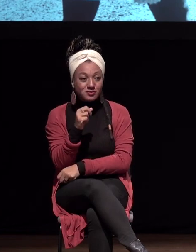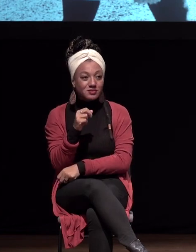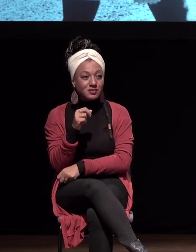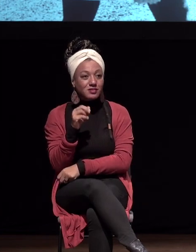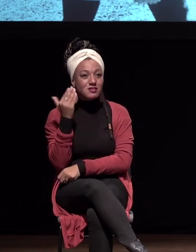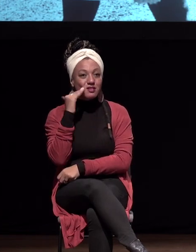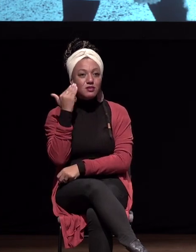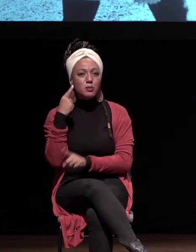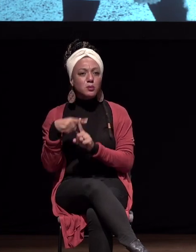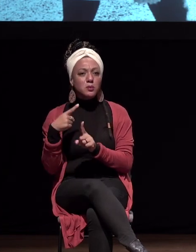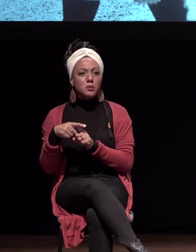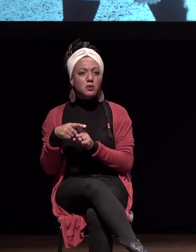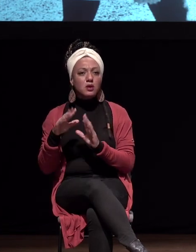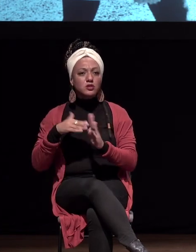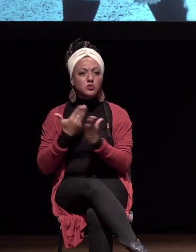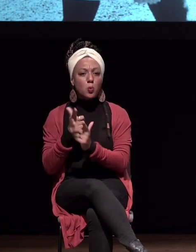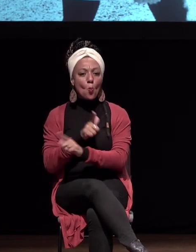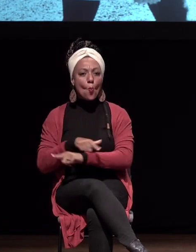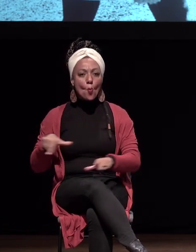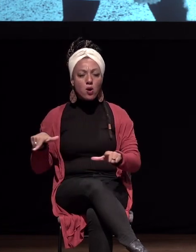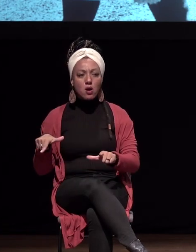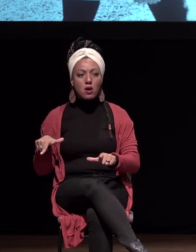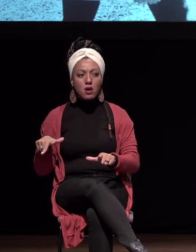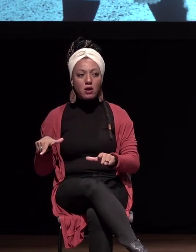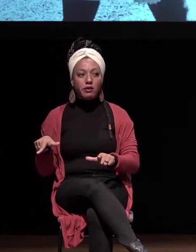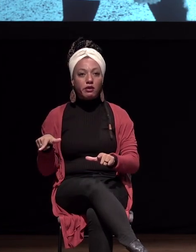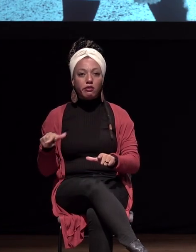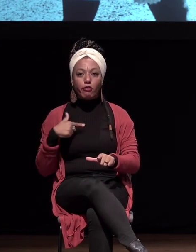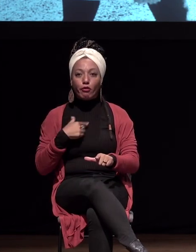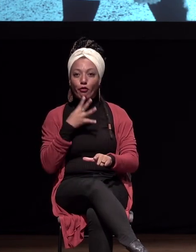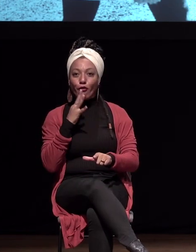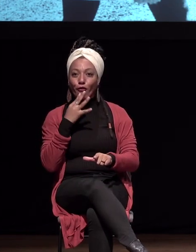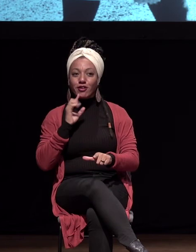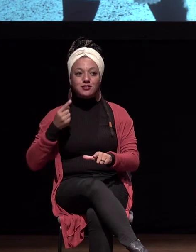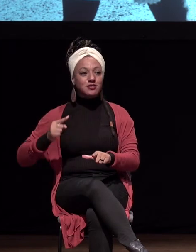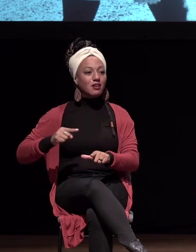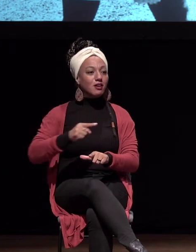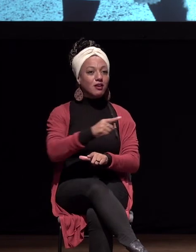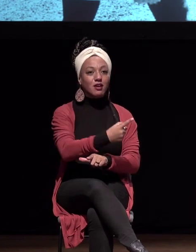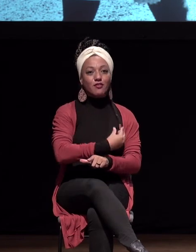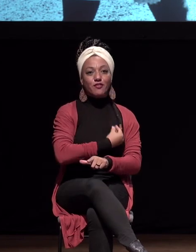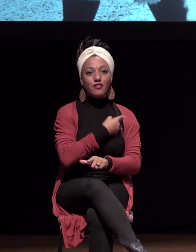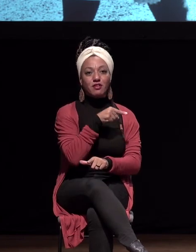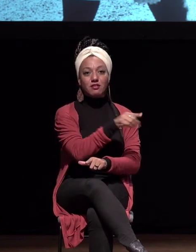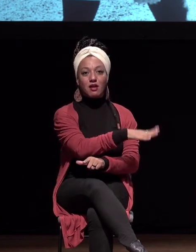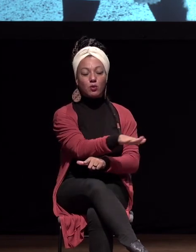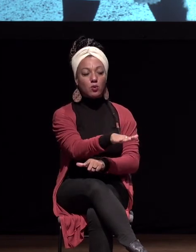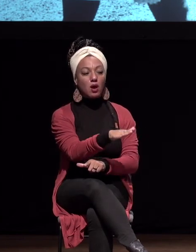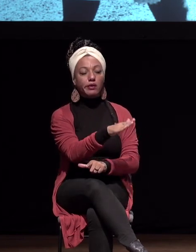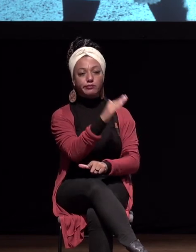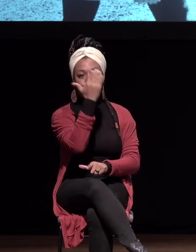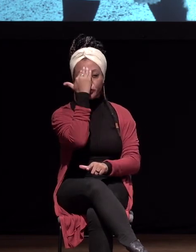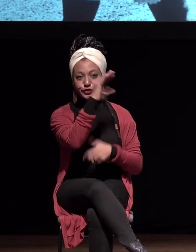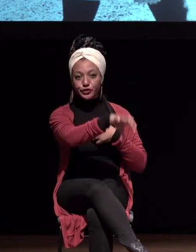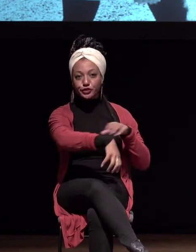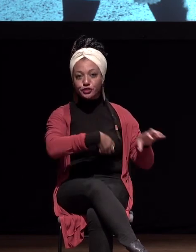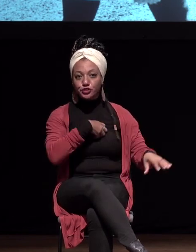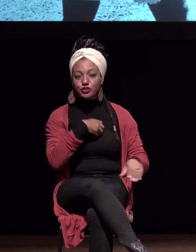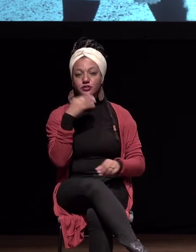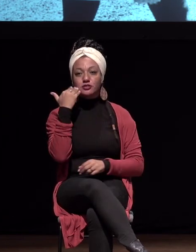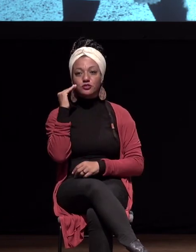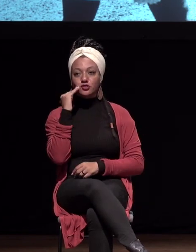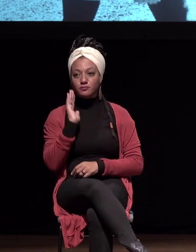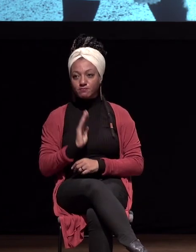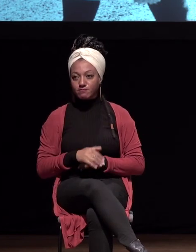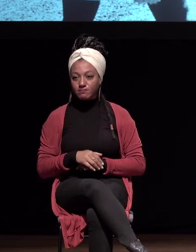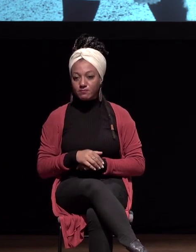isso. A gente precisa sair um pouquinho do nosso lugar para conseguir colaborar dentro de sala de aula.